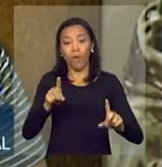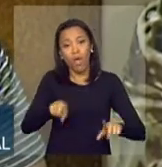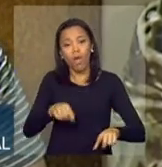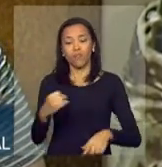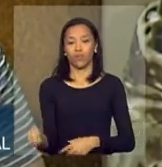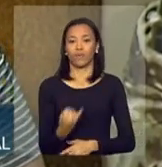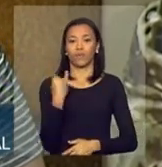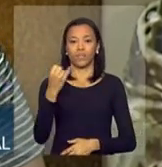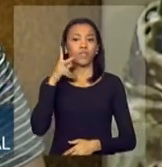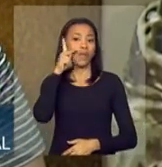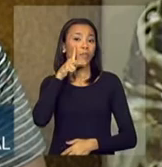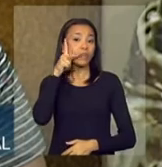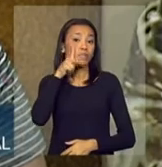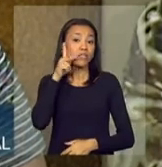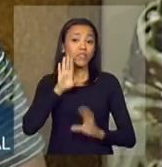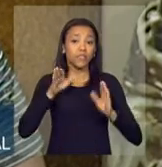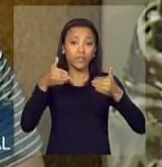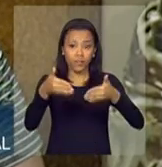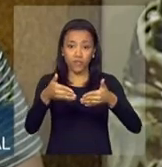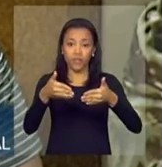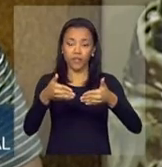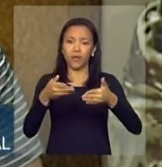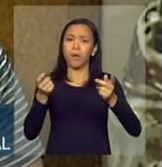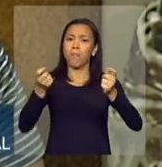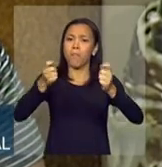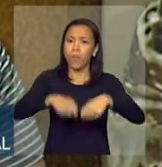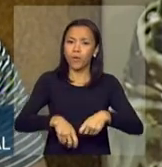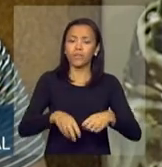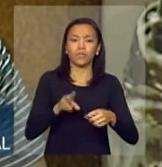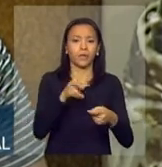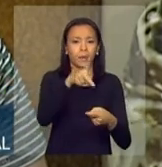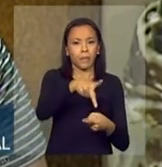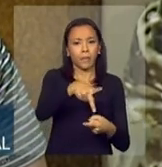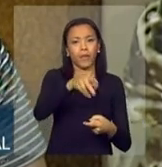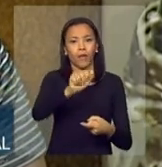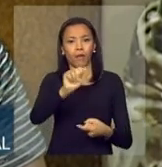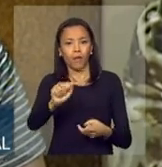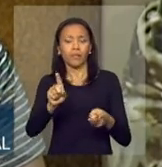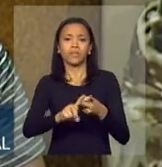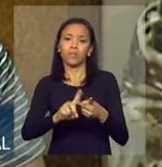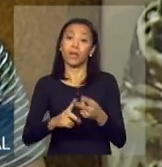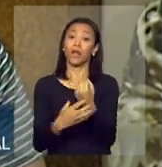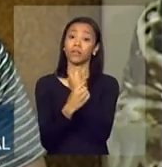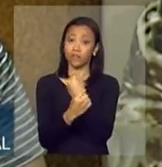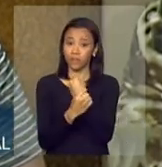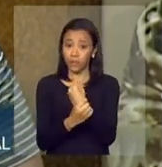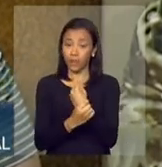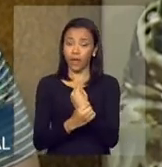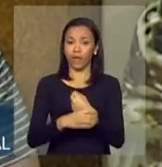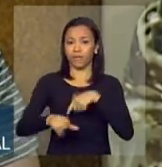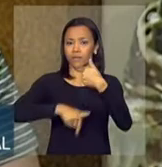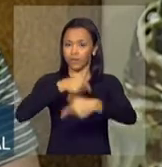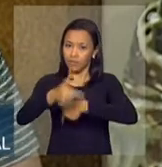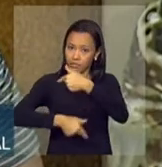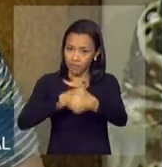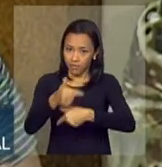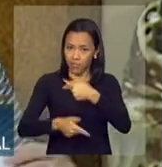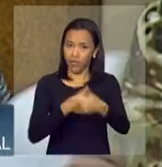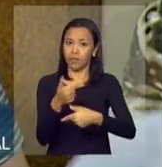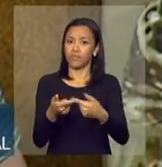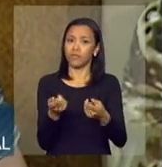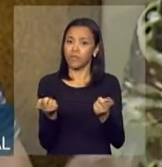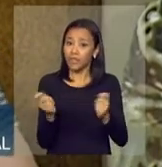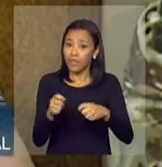a política de SAM possa pautar o PAA e garantir a inclusão de ações que sejam demandadas